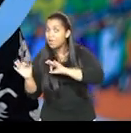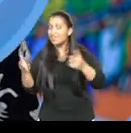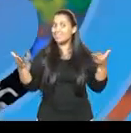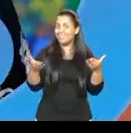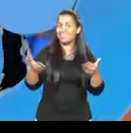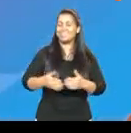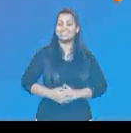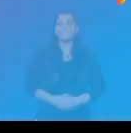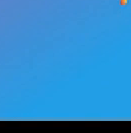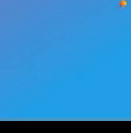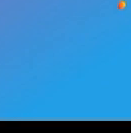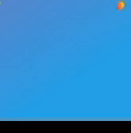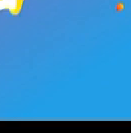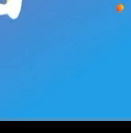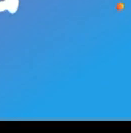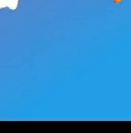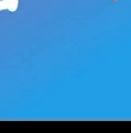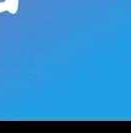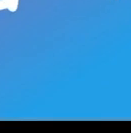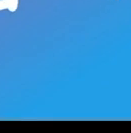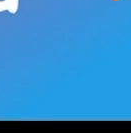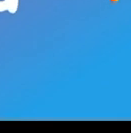hoje.